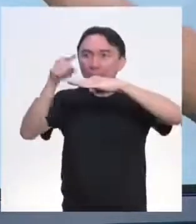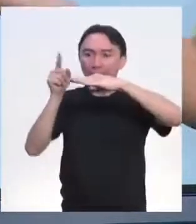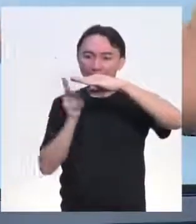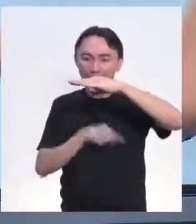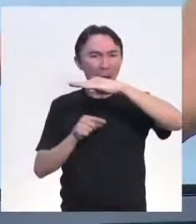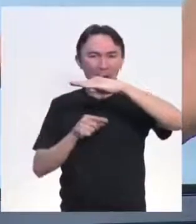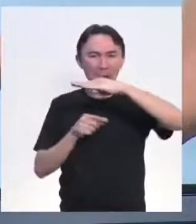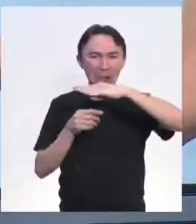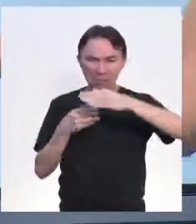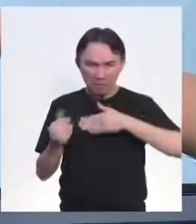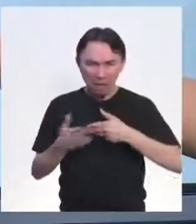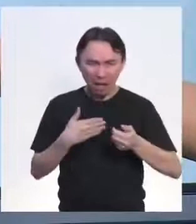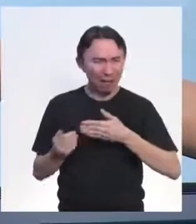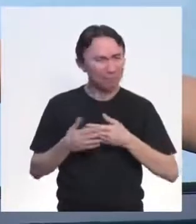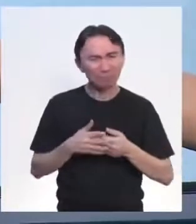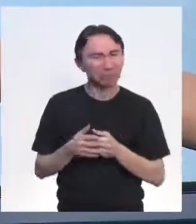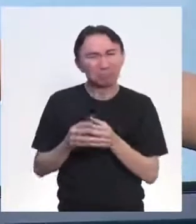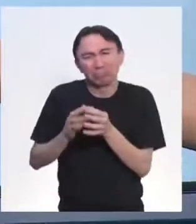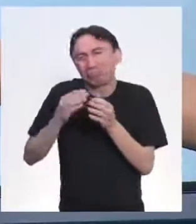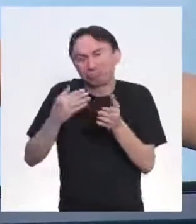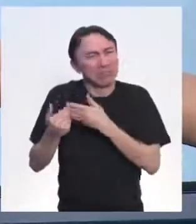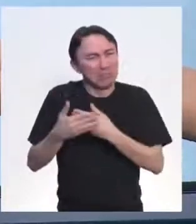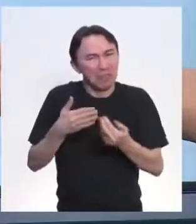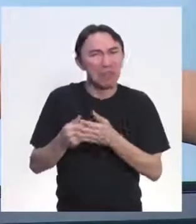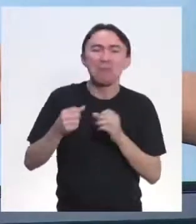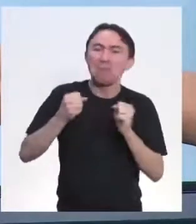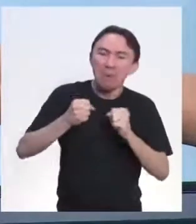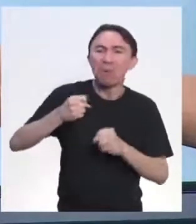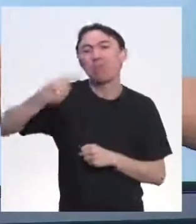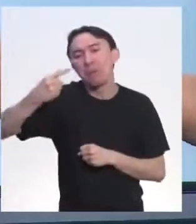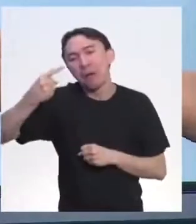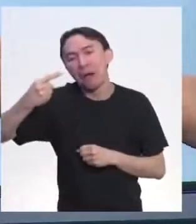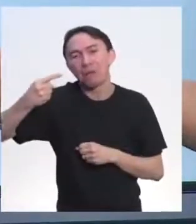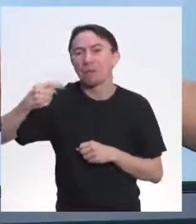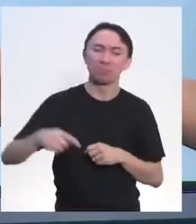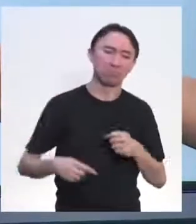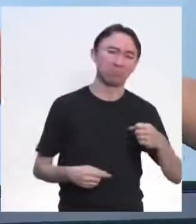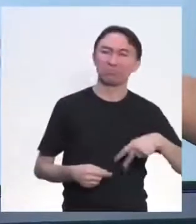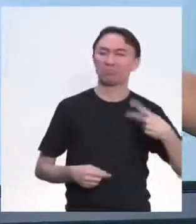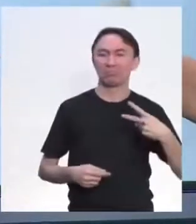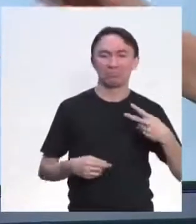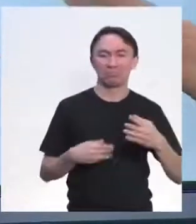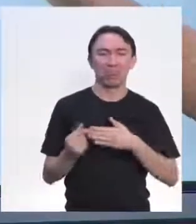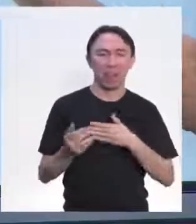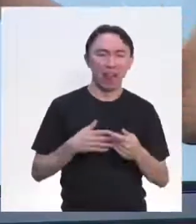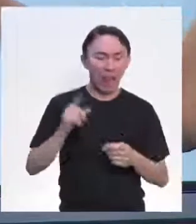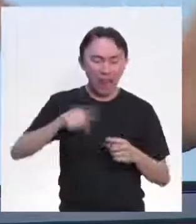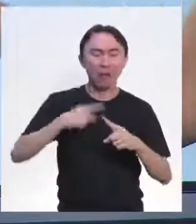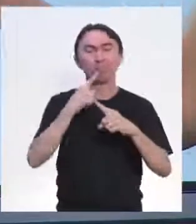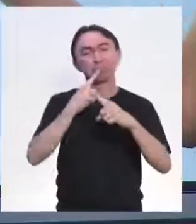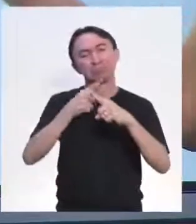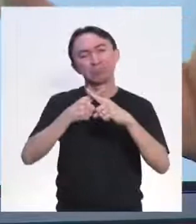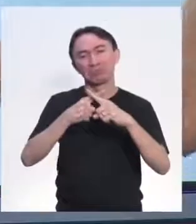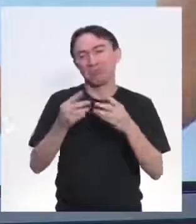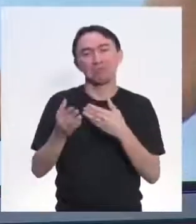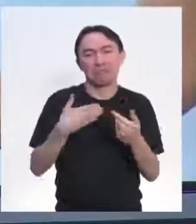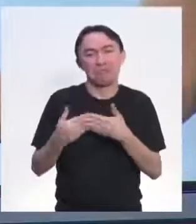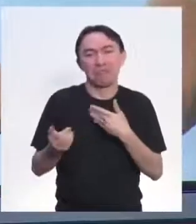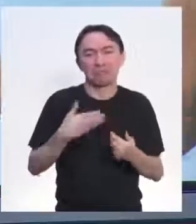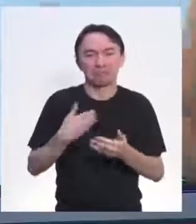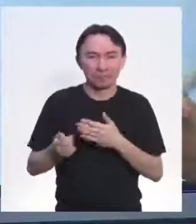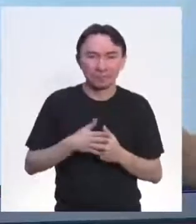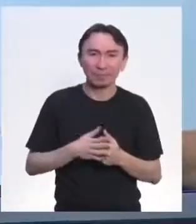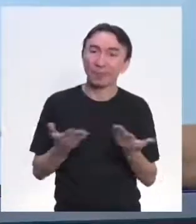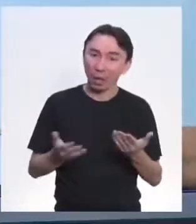ser com o primeiro fatorial ou com o segundo. É uma multiplicação, tanto faz. Então, olha,